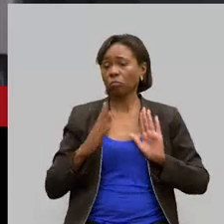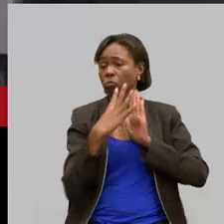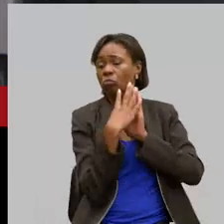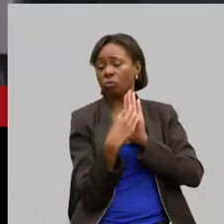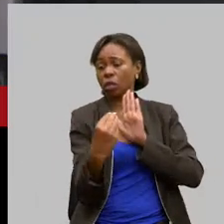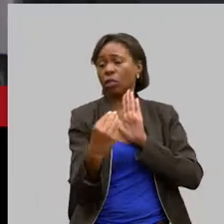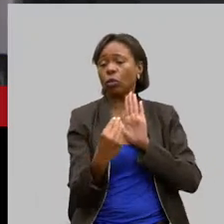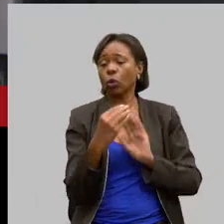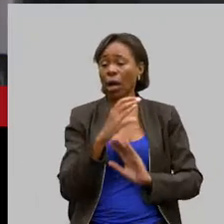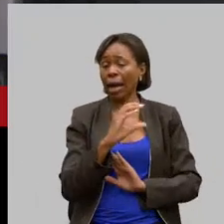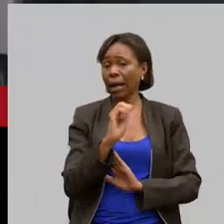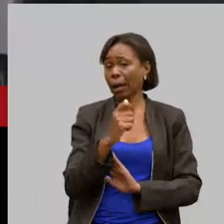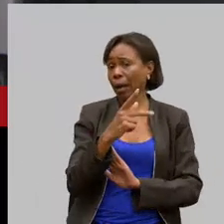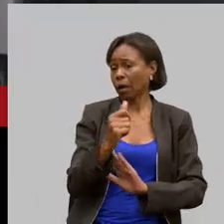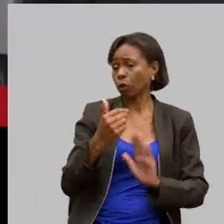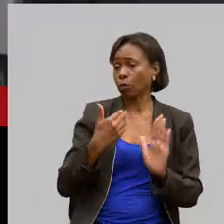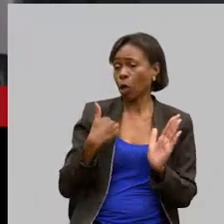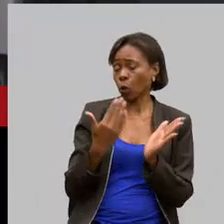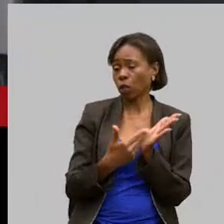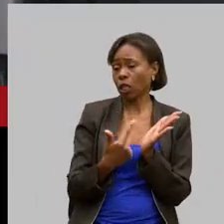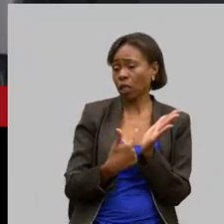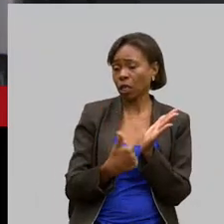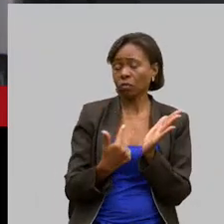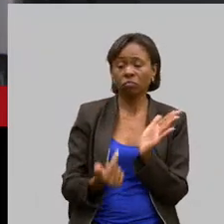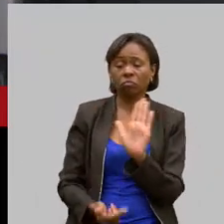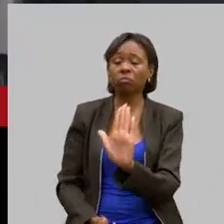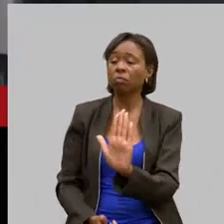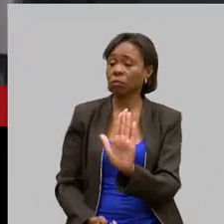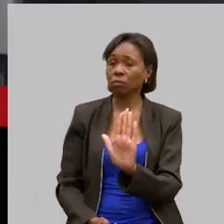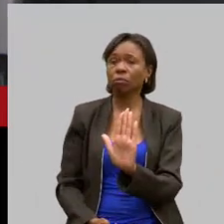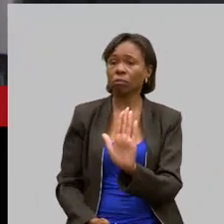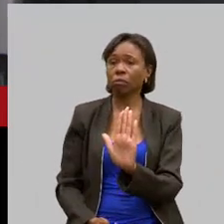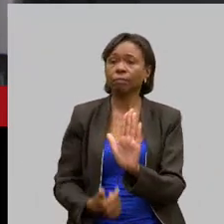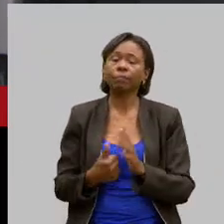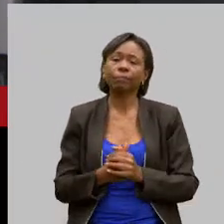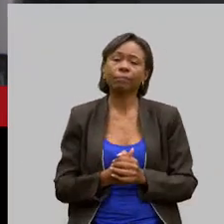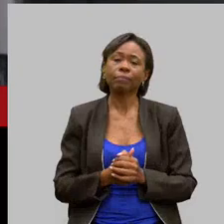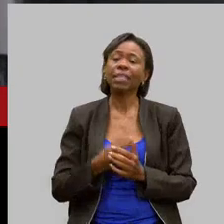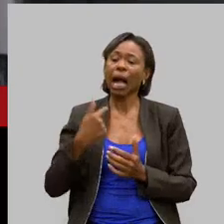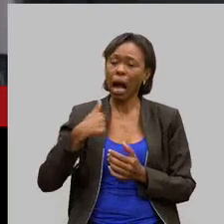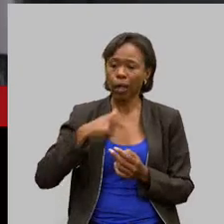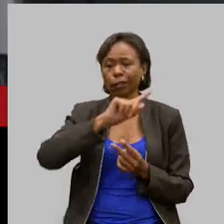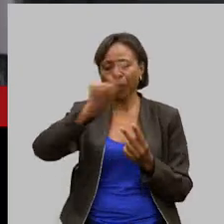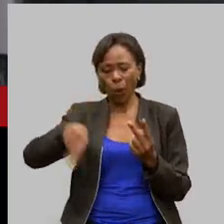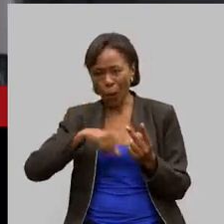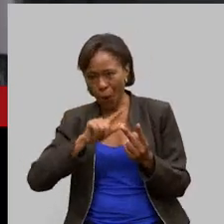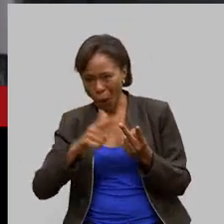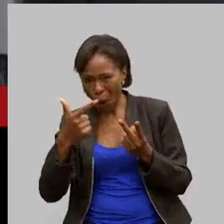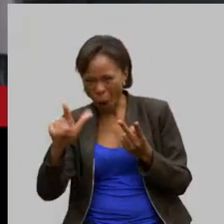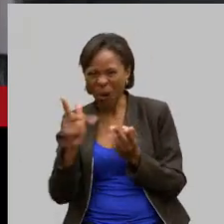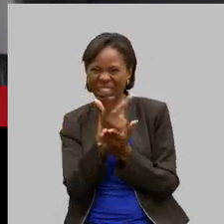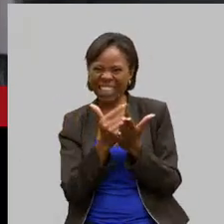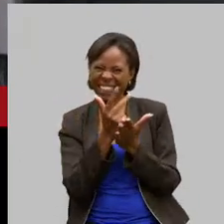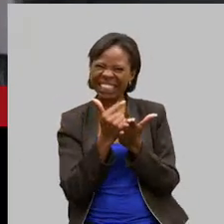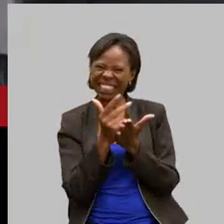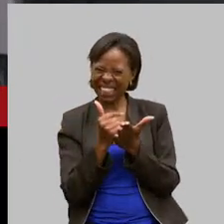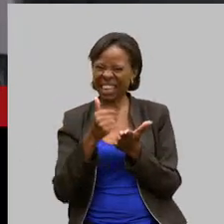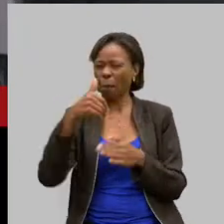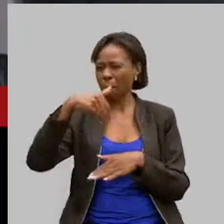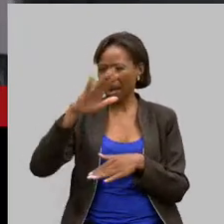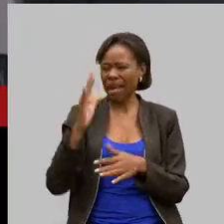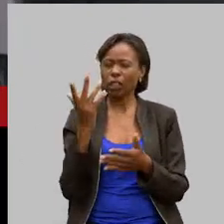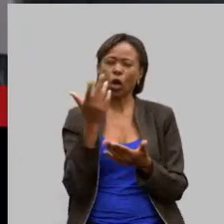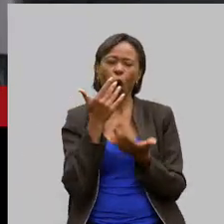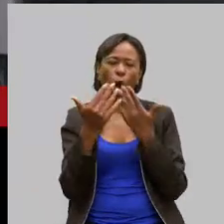A a ela aí eu fui e fiz outro desenho mais colorido e